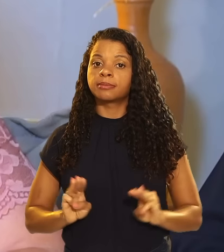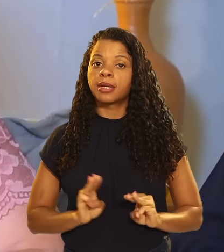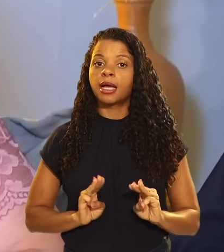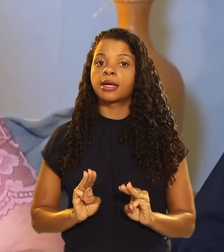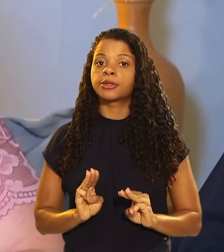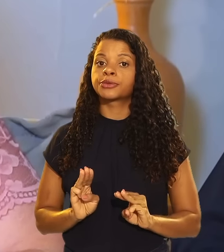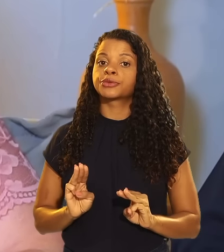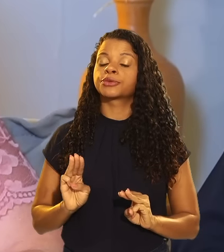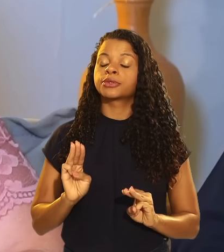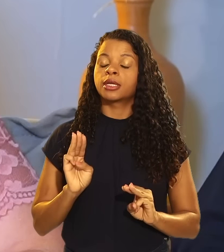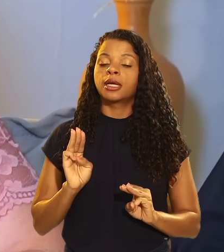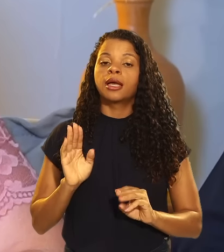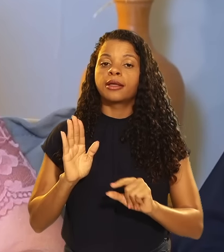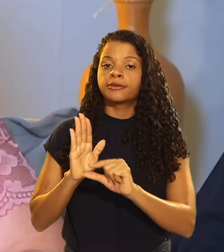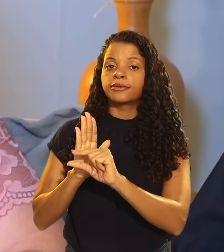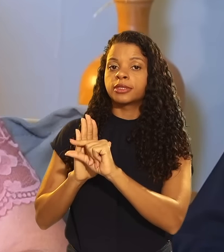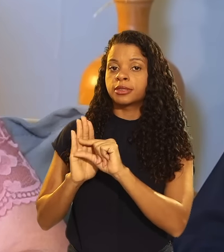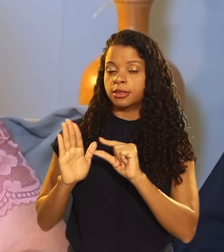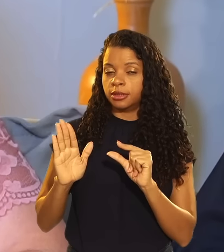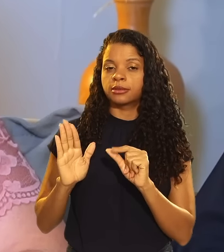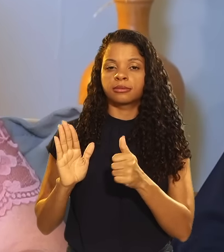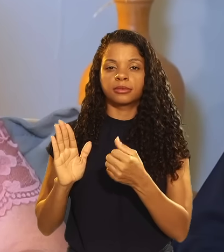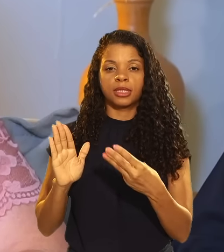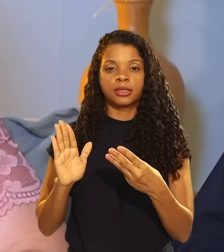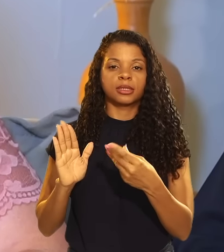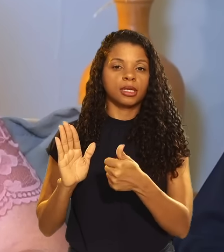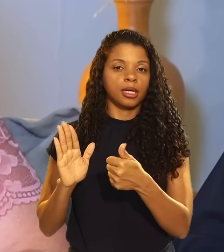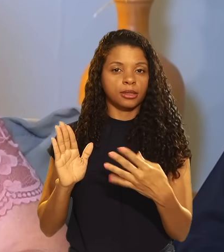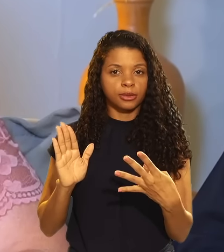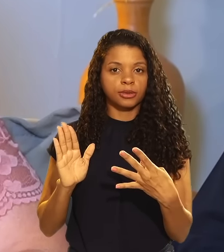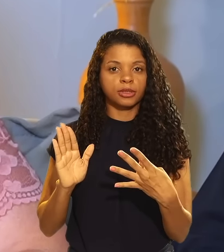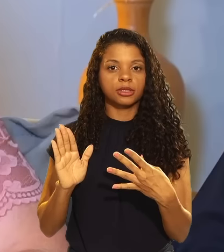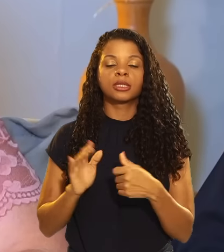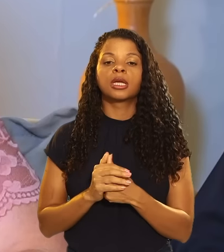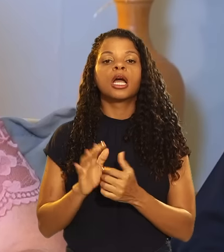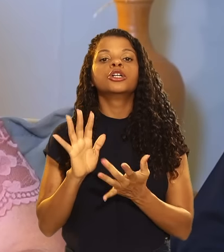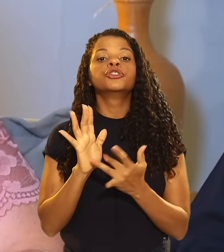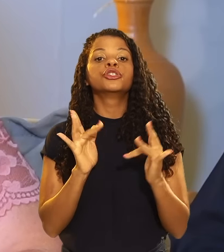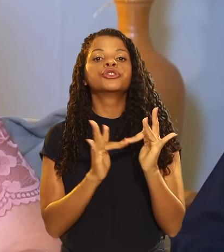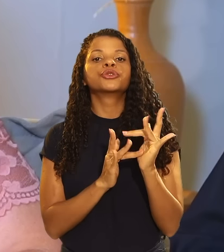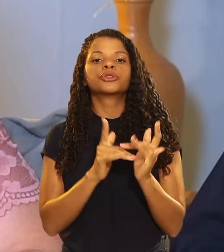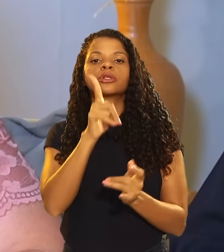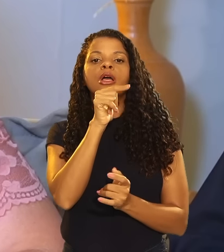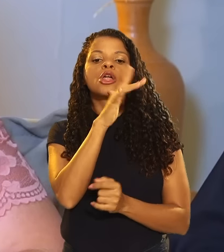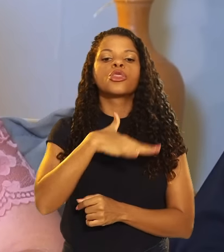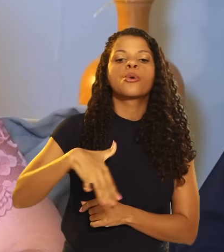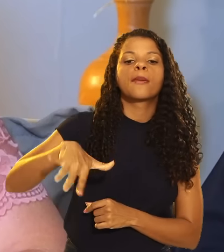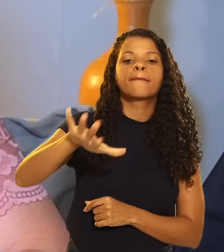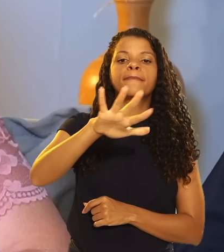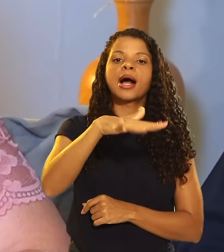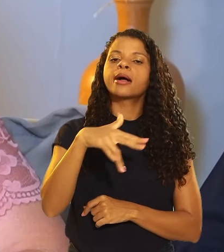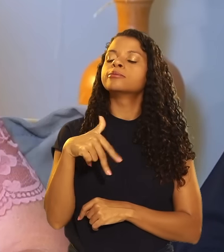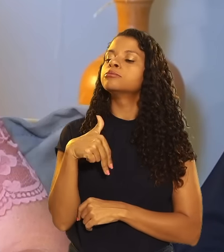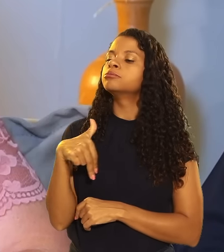14, a Bíblia fala bem assim: de novo saiu Jesus junto do mar e toda a multidão vinha ao seu encontro e ele os